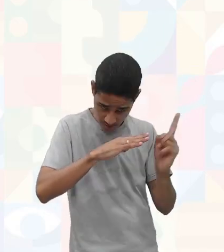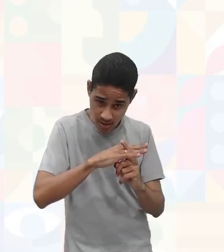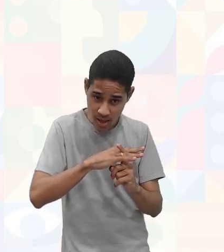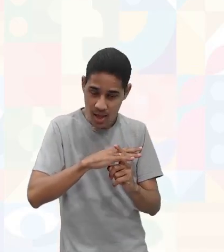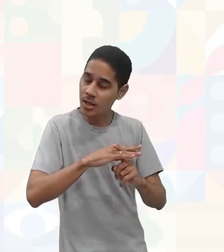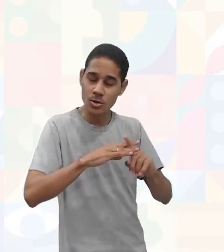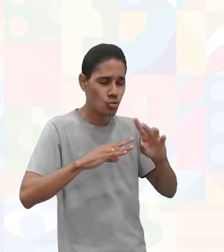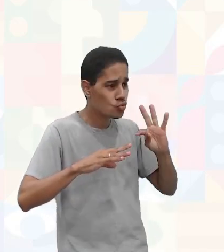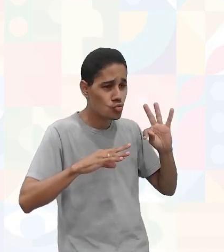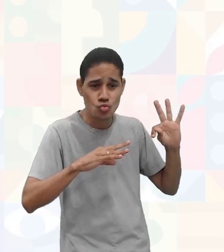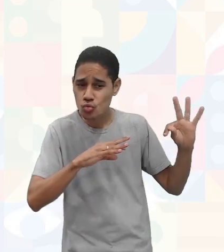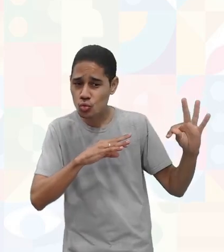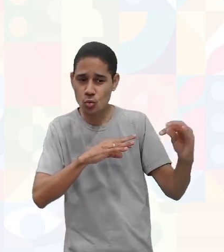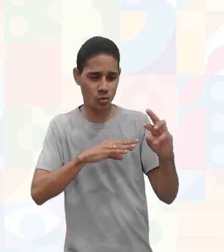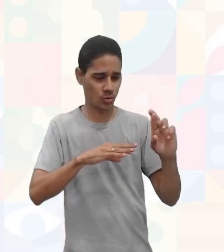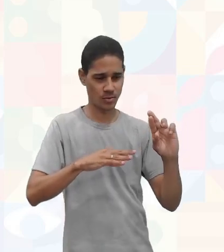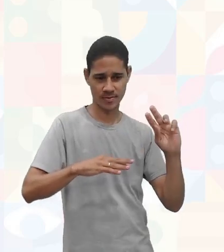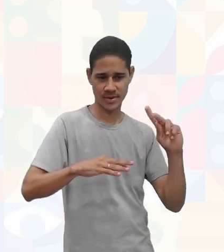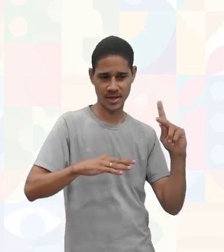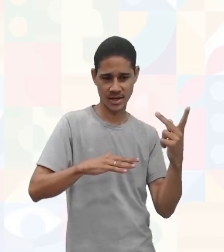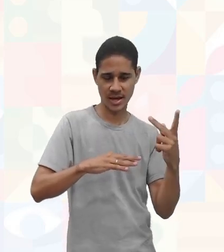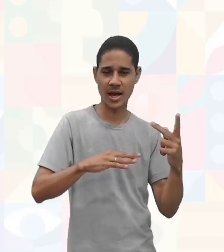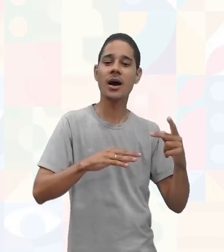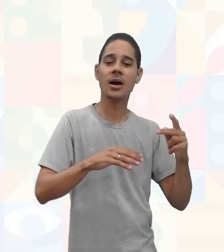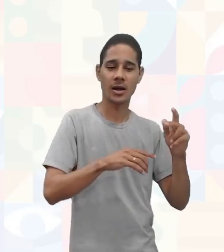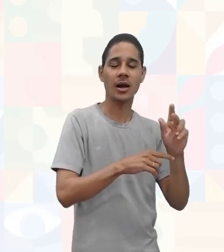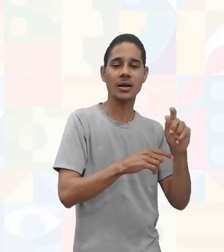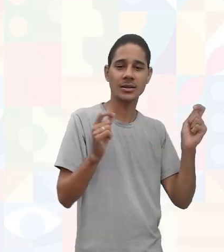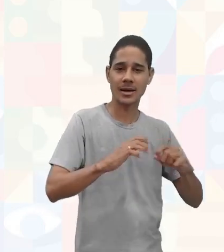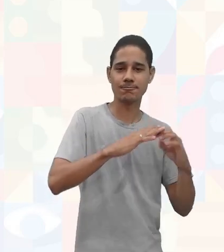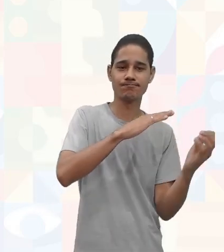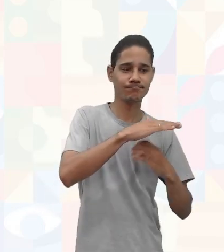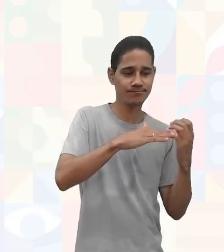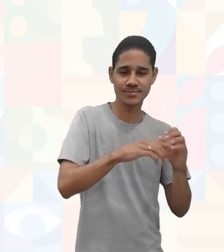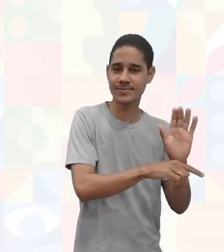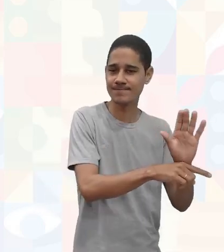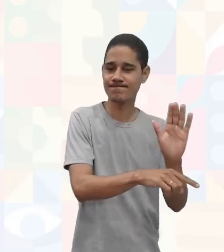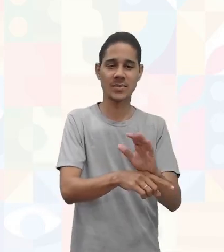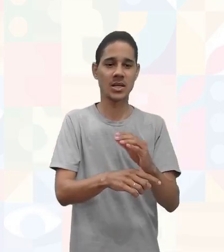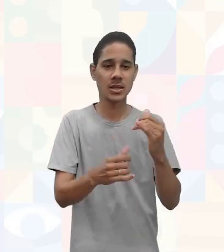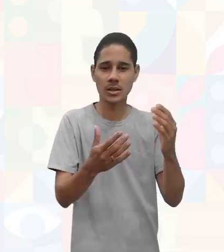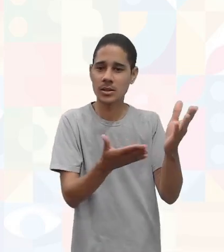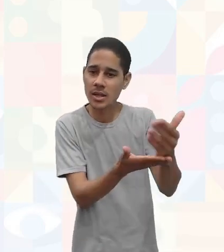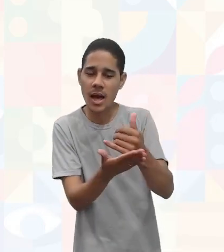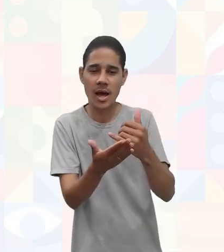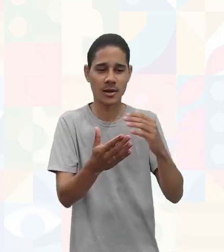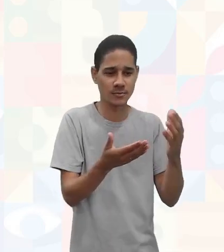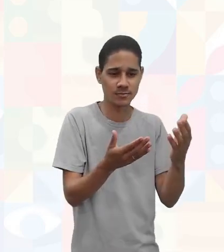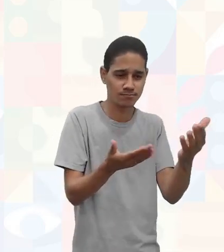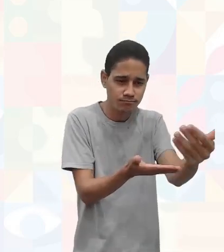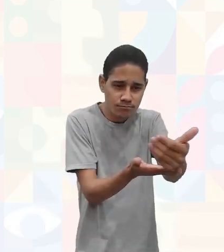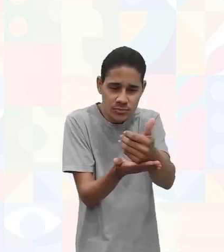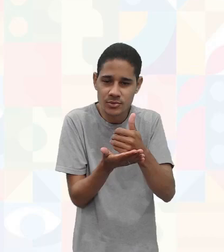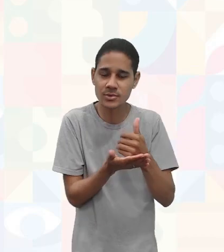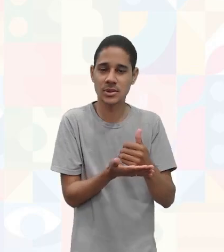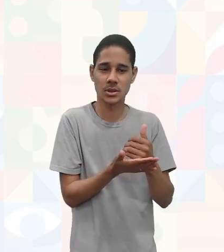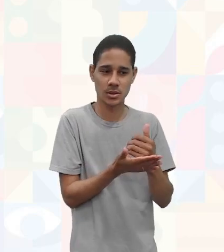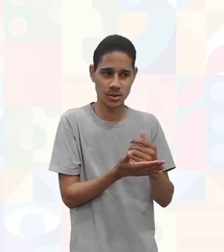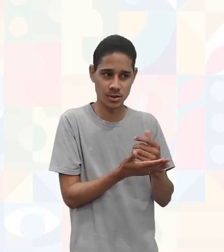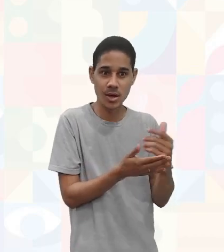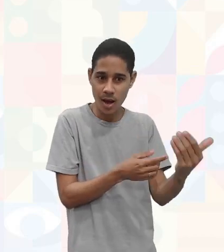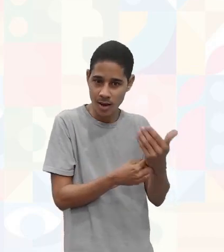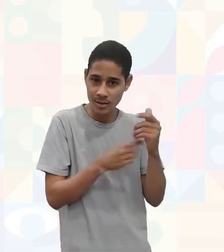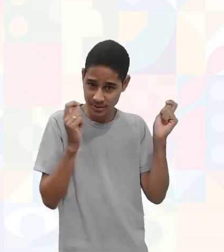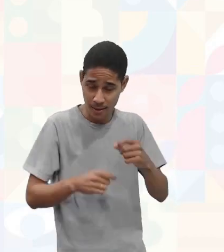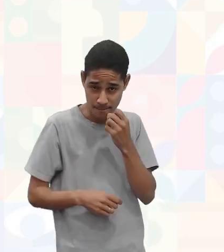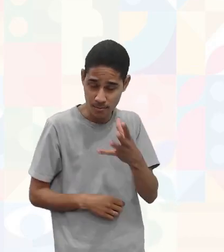os subsistemas que são de recursos humanos à disposição da empresa a partir dos dados, de coleta deles. E se tem vantagens? Muitas.